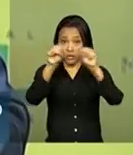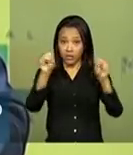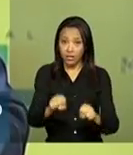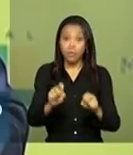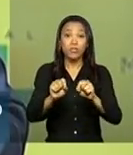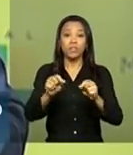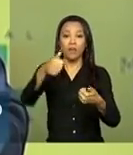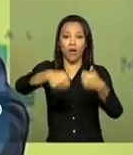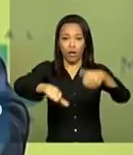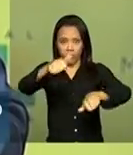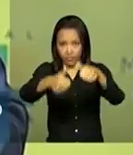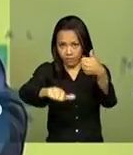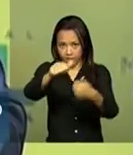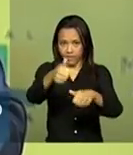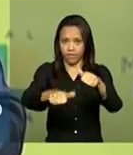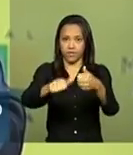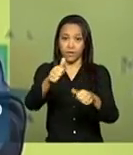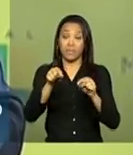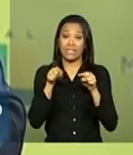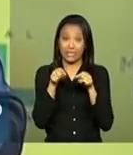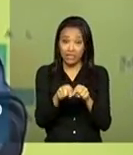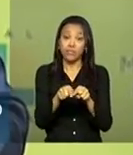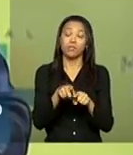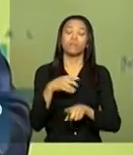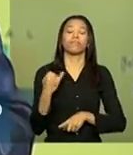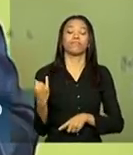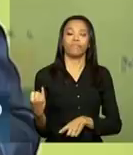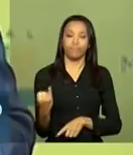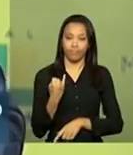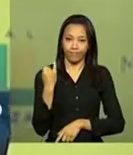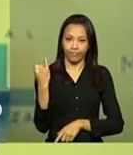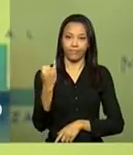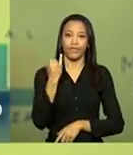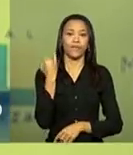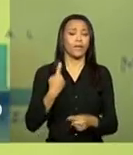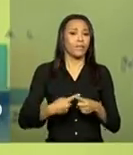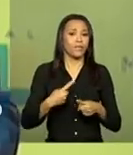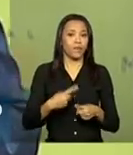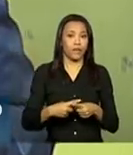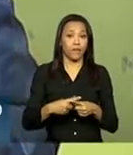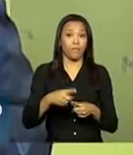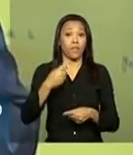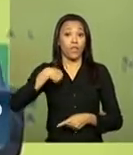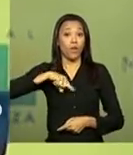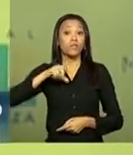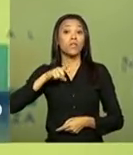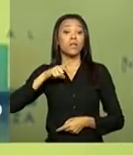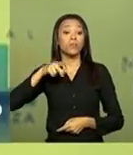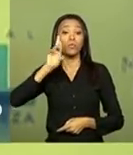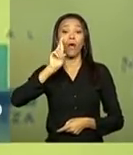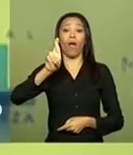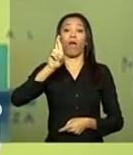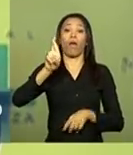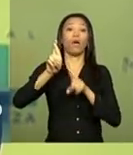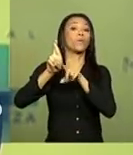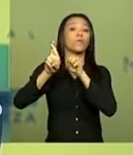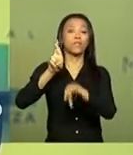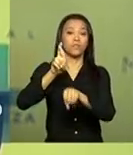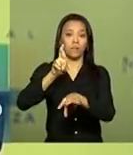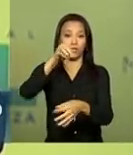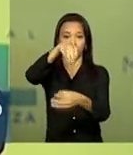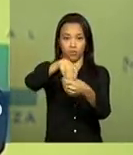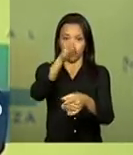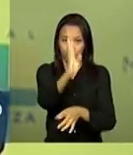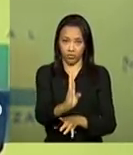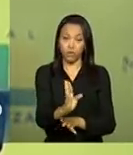de estatísticas da educação. Isso foi muito importante porque faz com que nós tenhamos uma referência na educação do país.